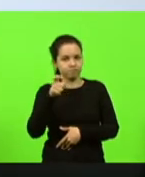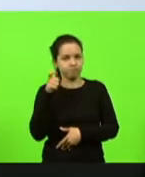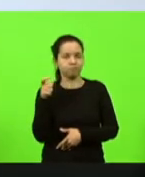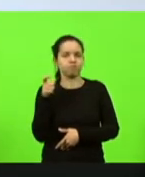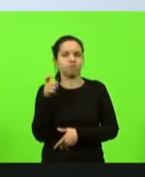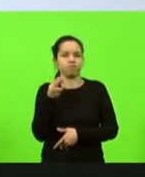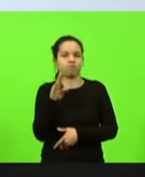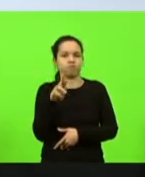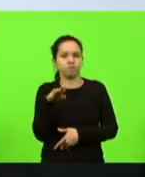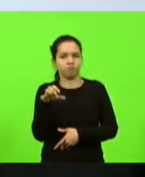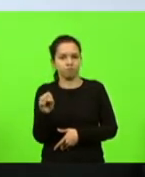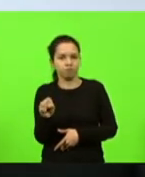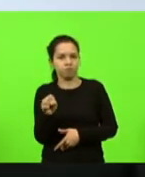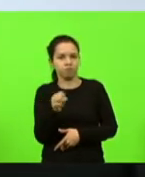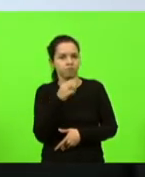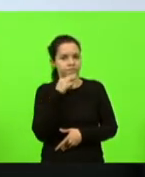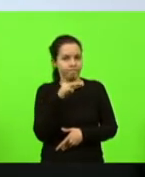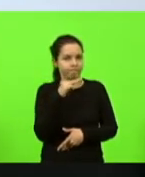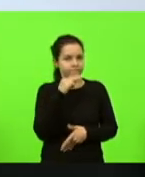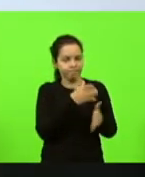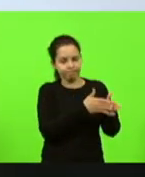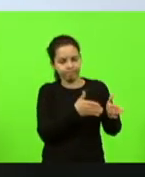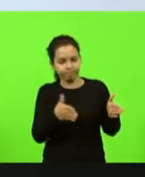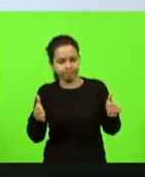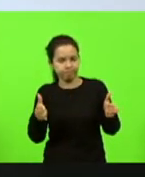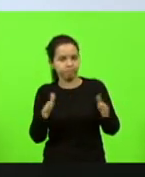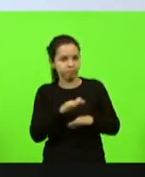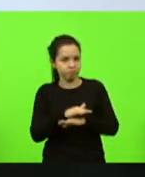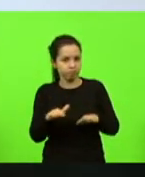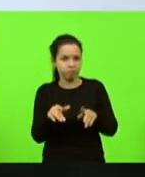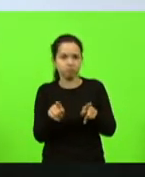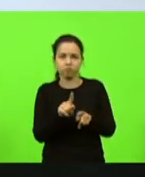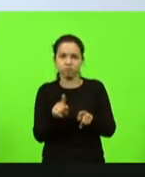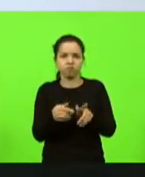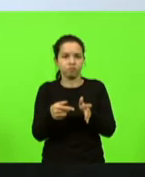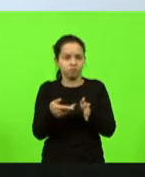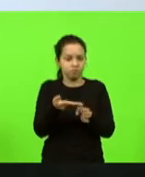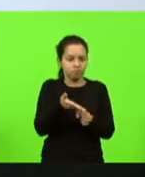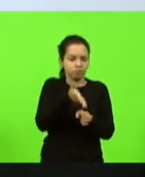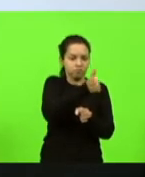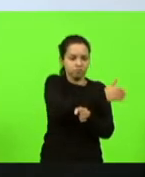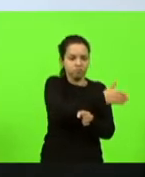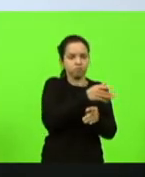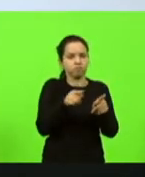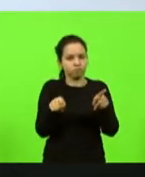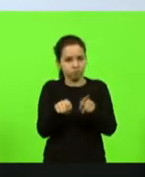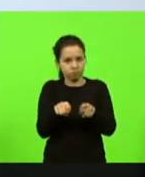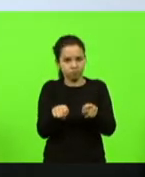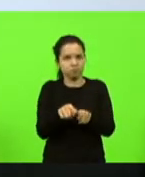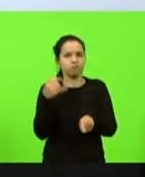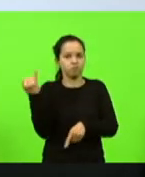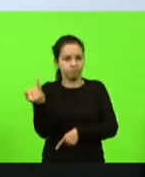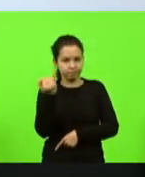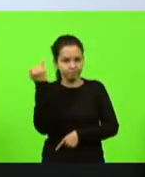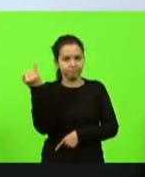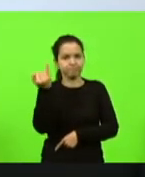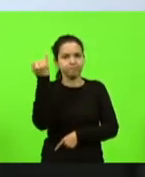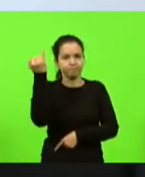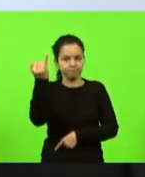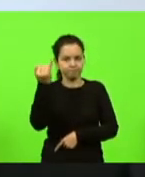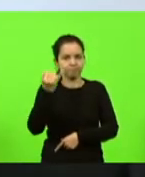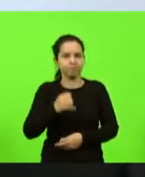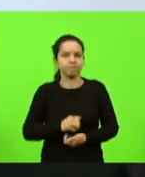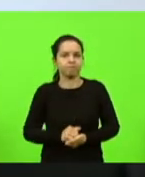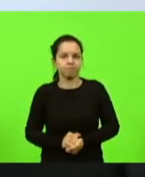não só de março para frente, mas anterior a março, é muito importante. Muito importante. Claro